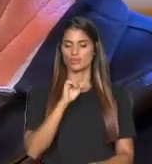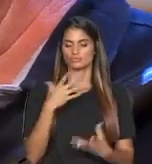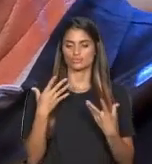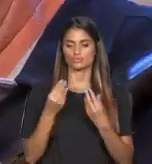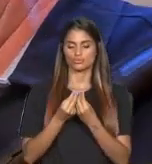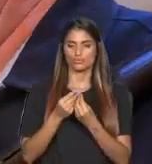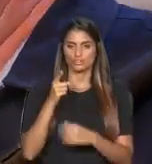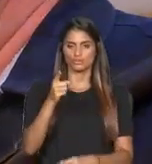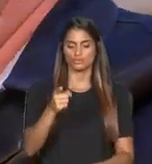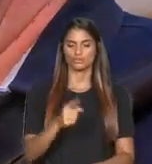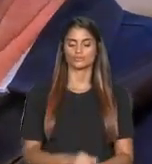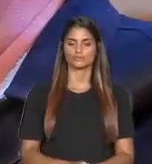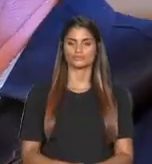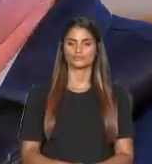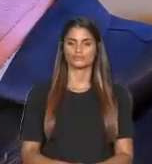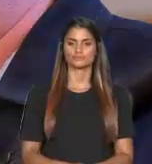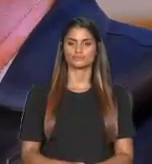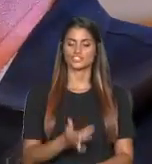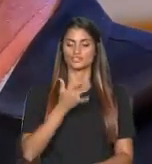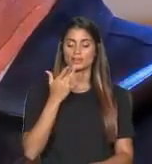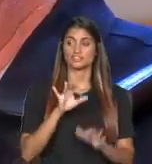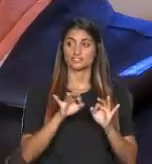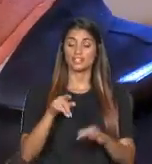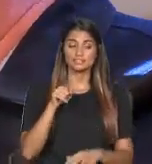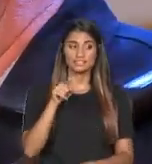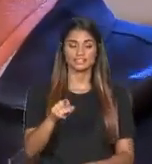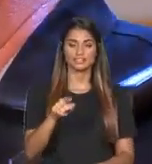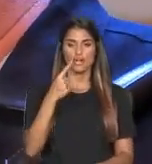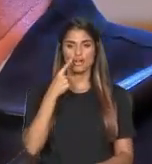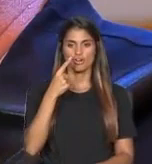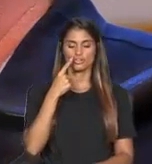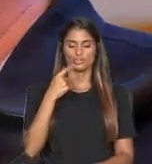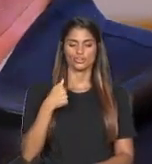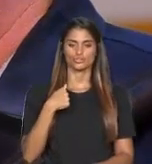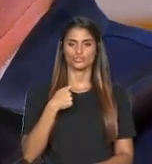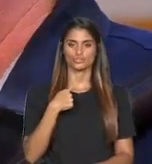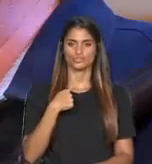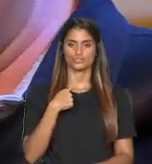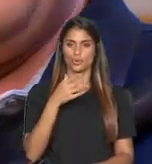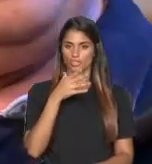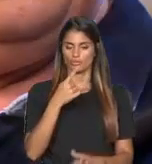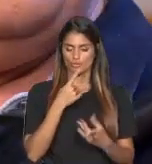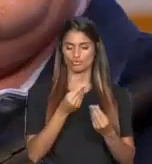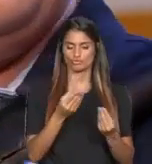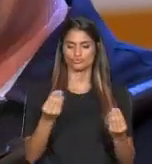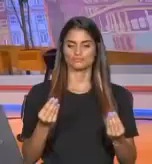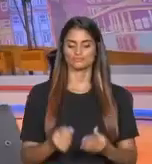contigo. Mas amor, cois como tu, olha, eu chamo-lhe um figo.